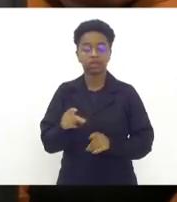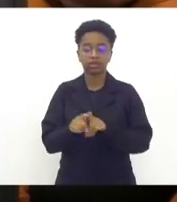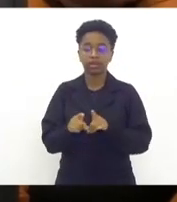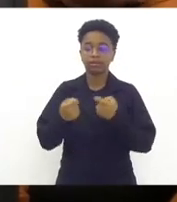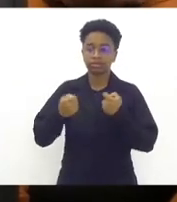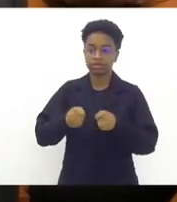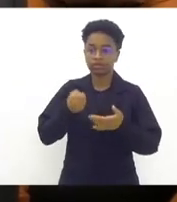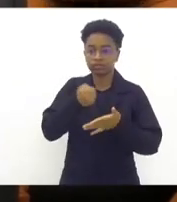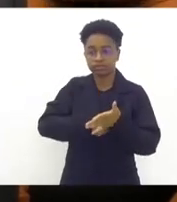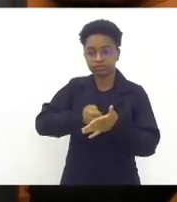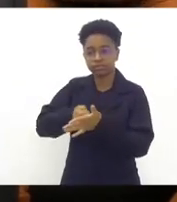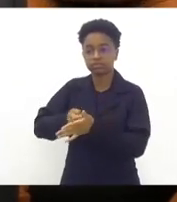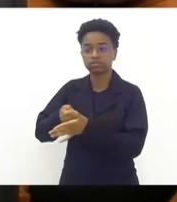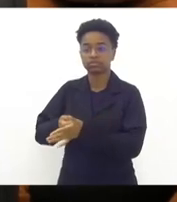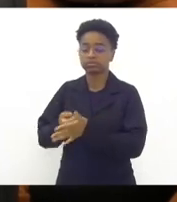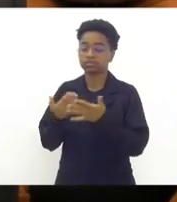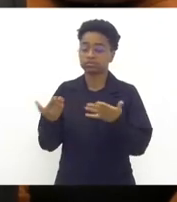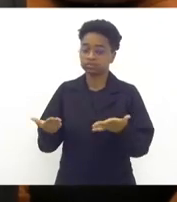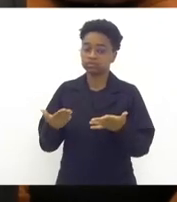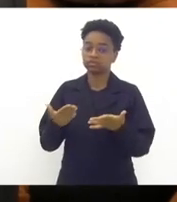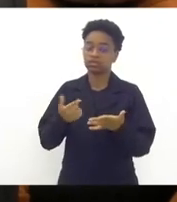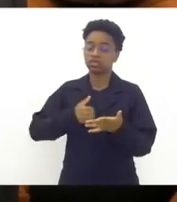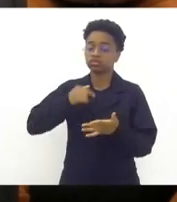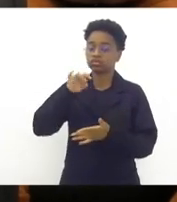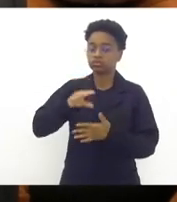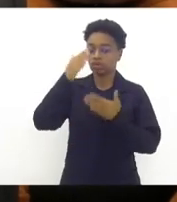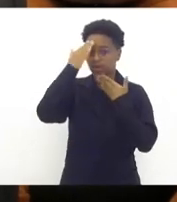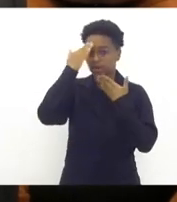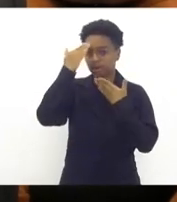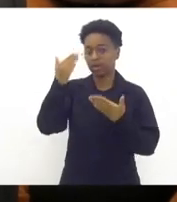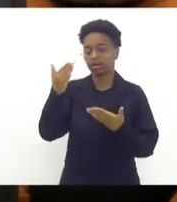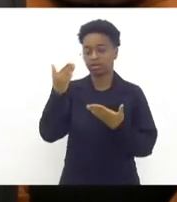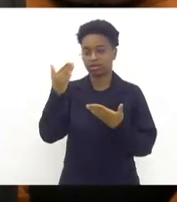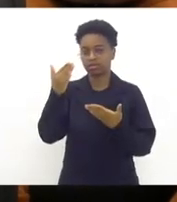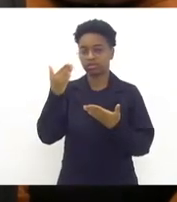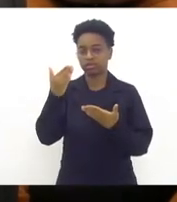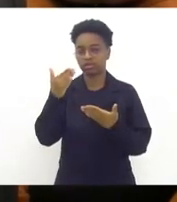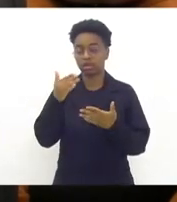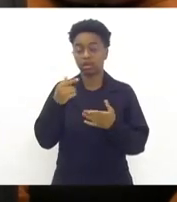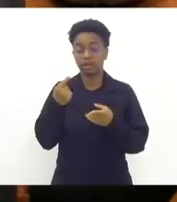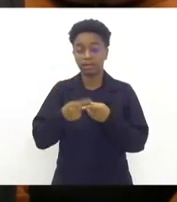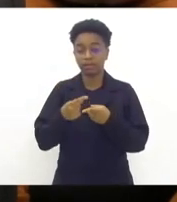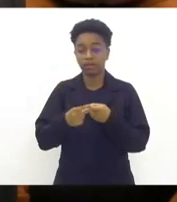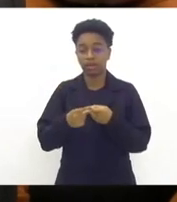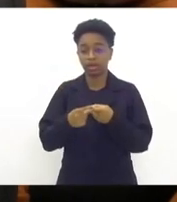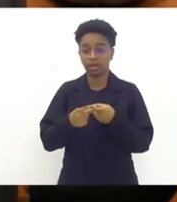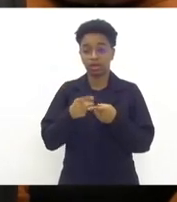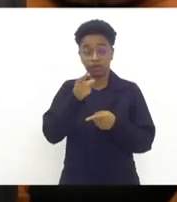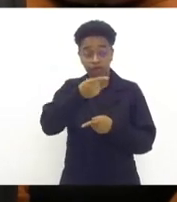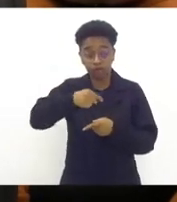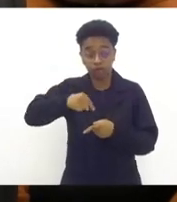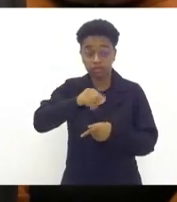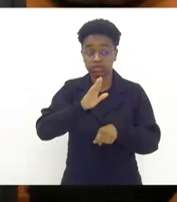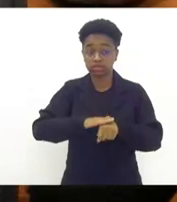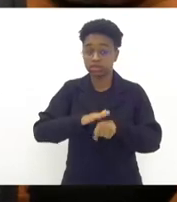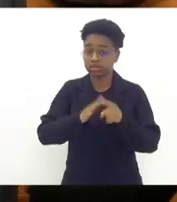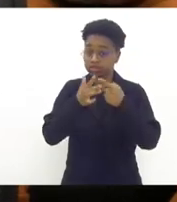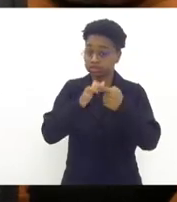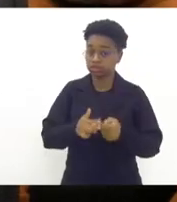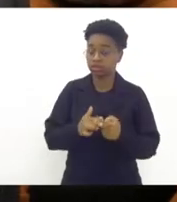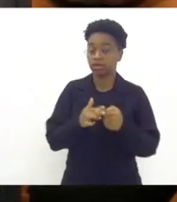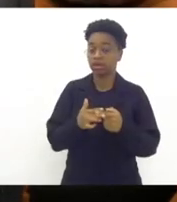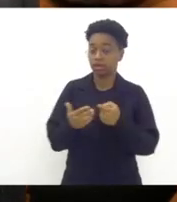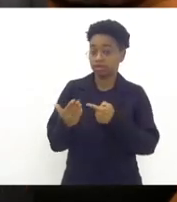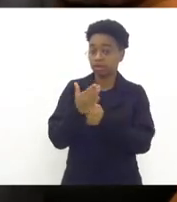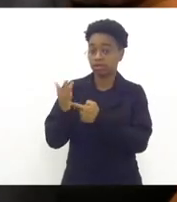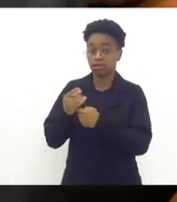continuar. E só mesmo agradecer de coração por essa reparação que vocês fazem por mim, porque o Estado até o momento